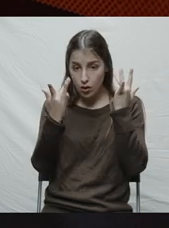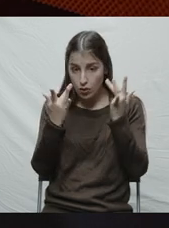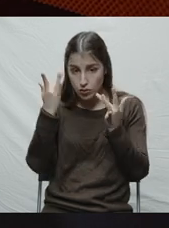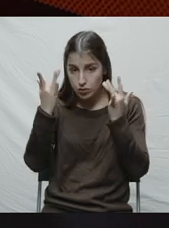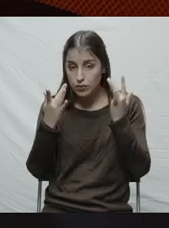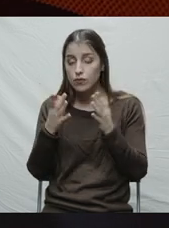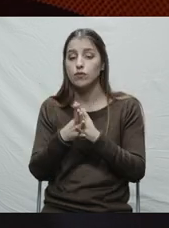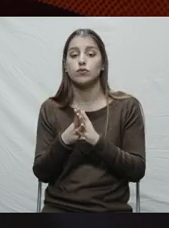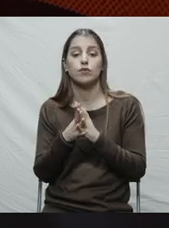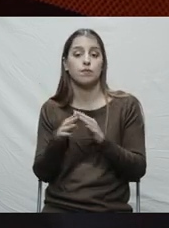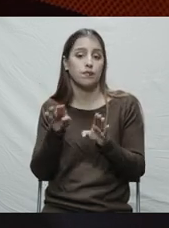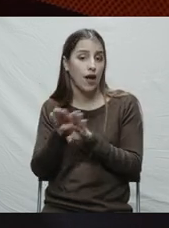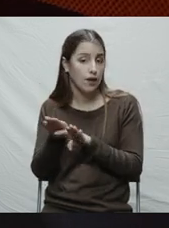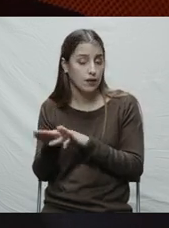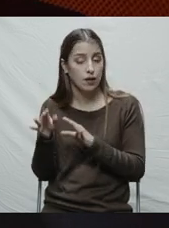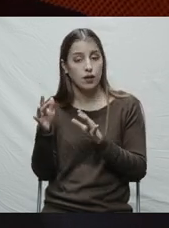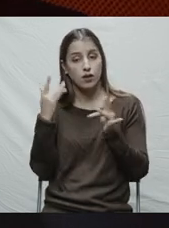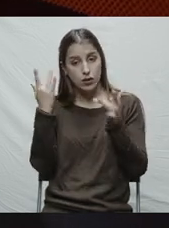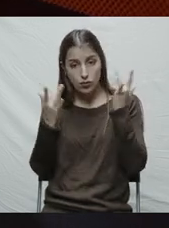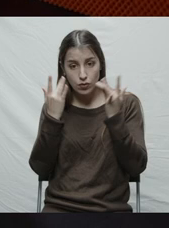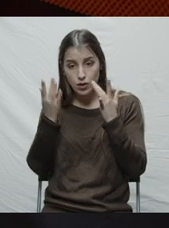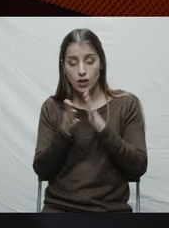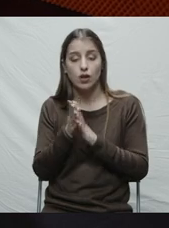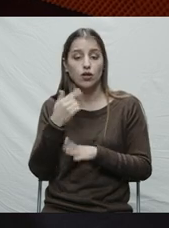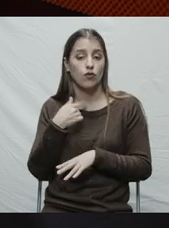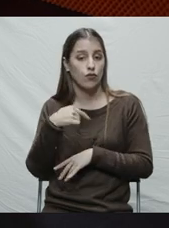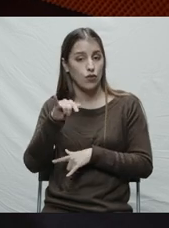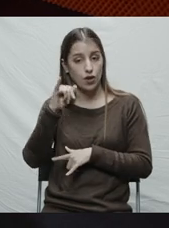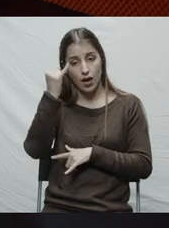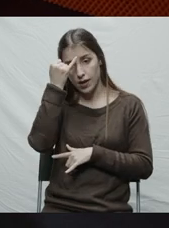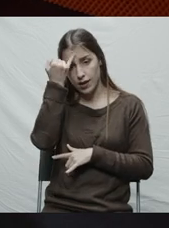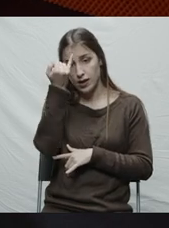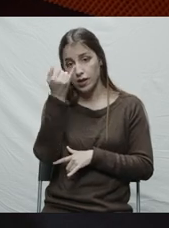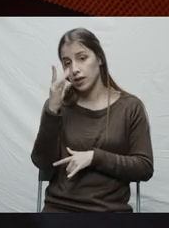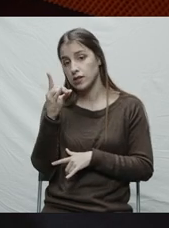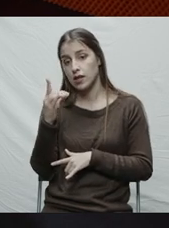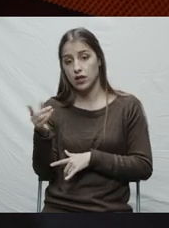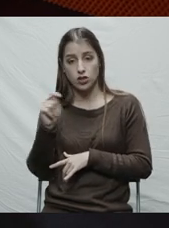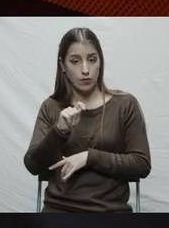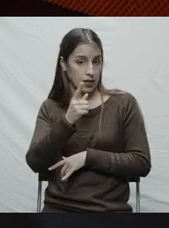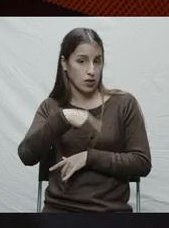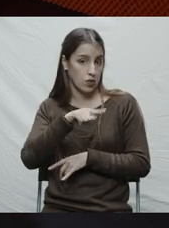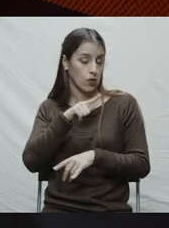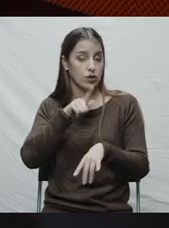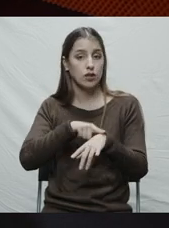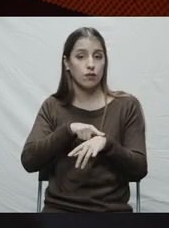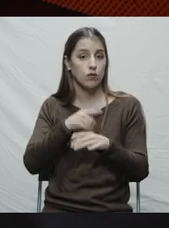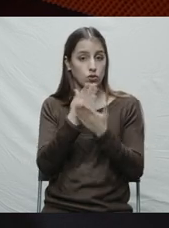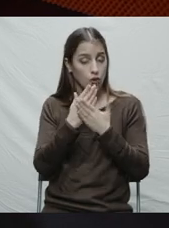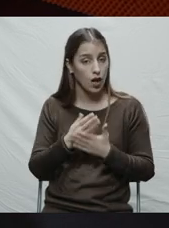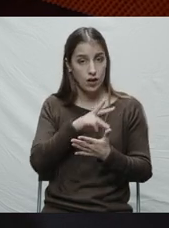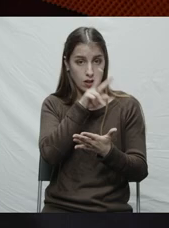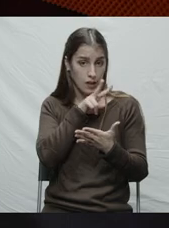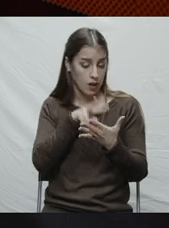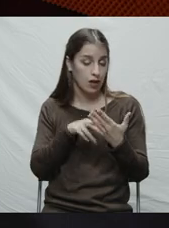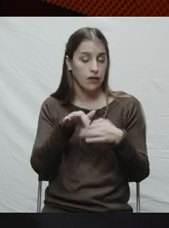Teoria, certo. Como quando fui à Índia e fiz um. Estivemos lá 6 meses e desde estarmos em templos budistas a estudar, a